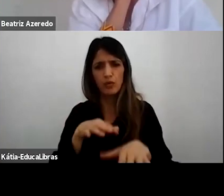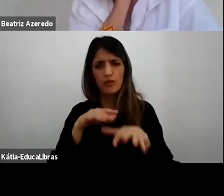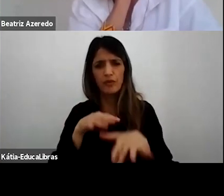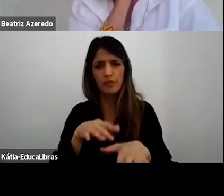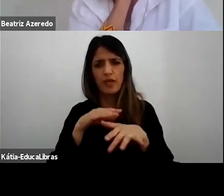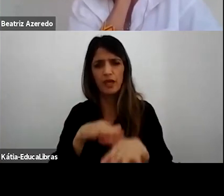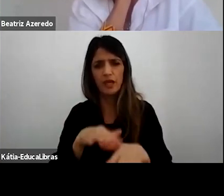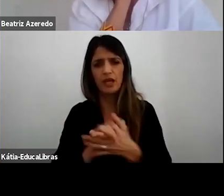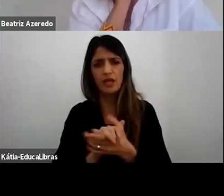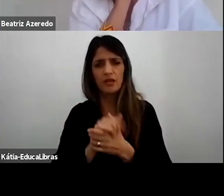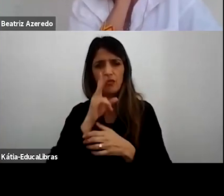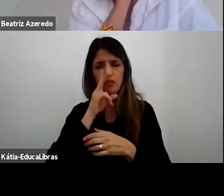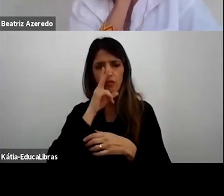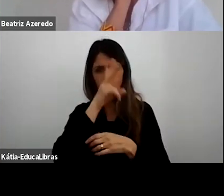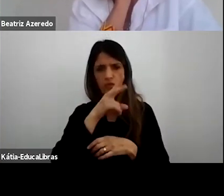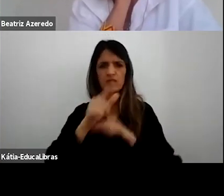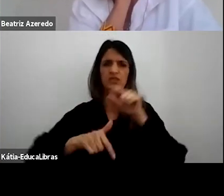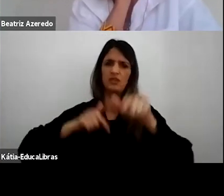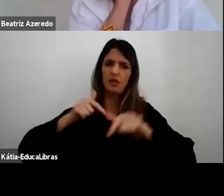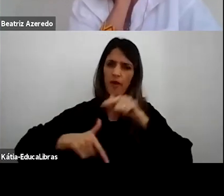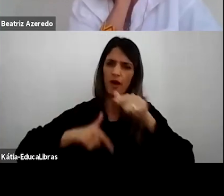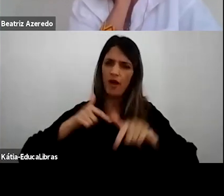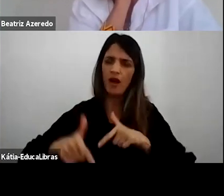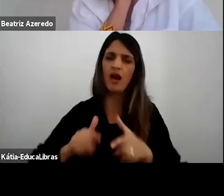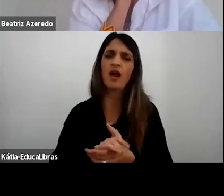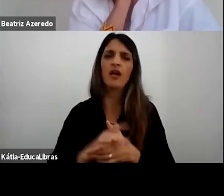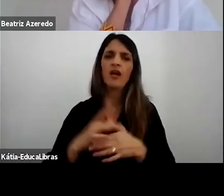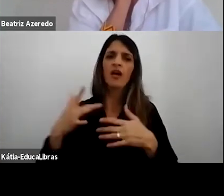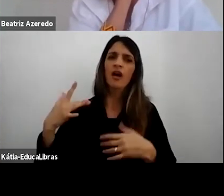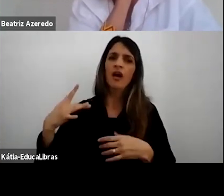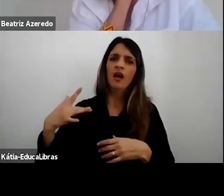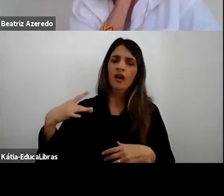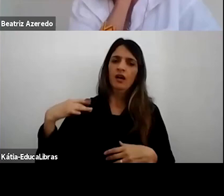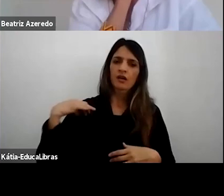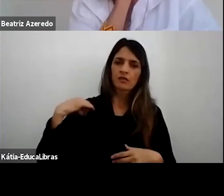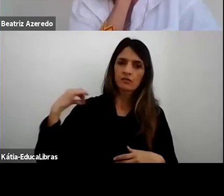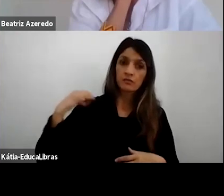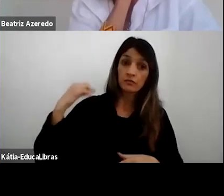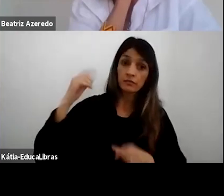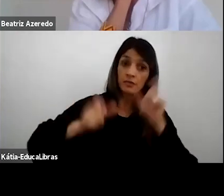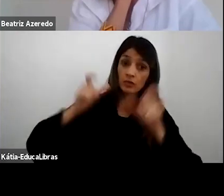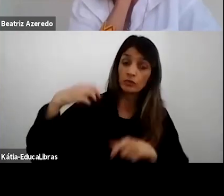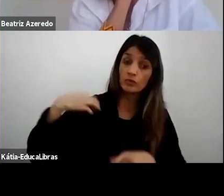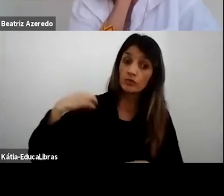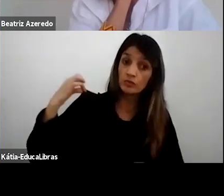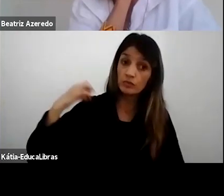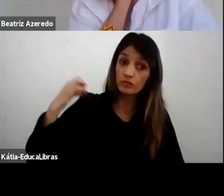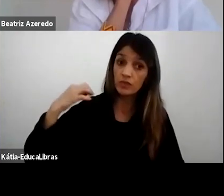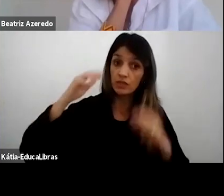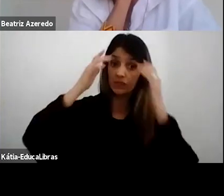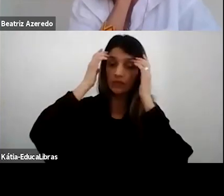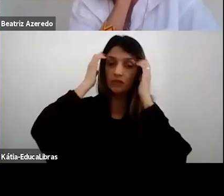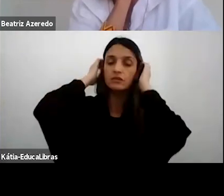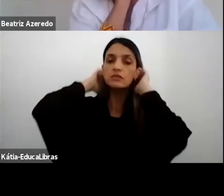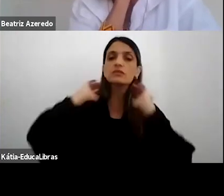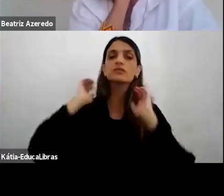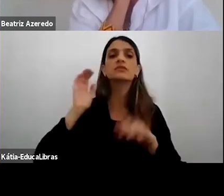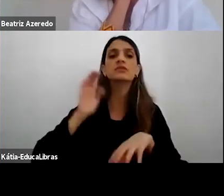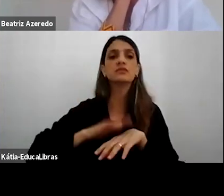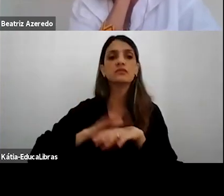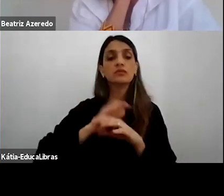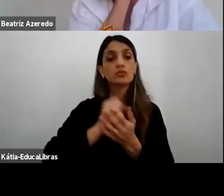da Força Tarefa, as voluntárias e voluntários que fizeram desse documento